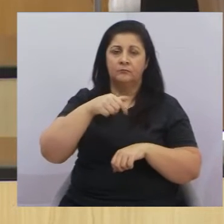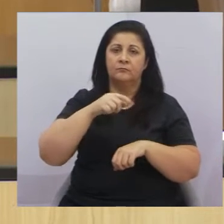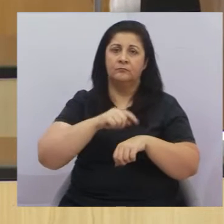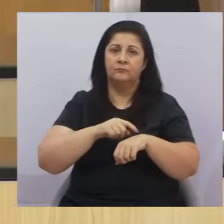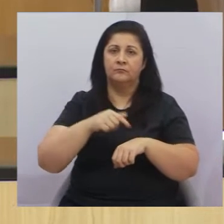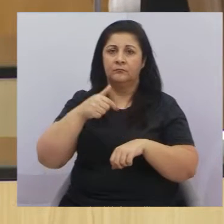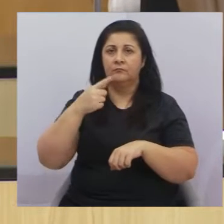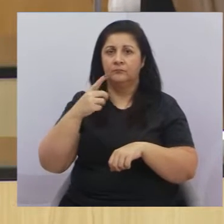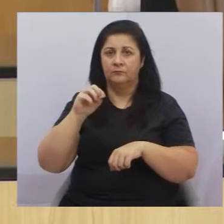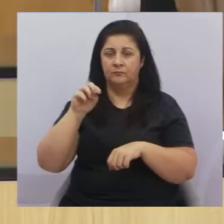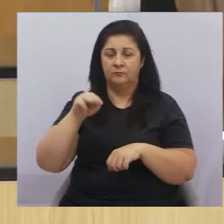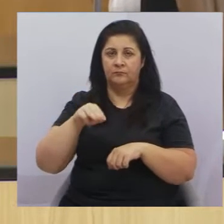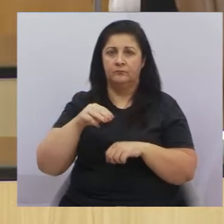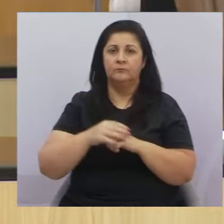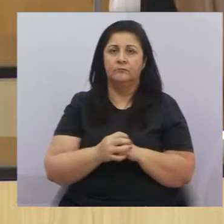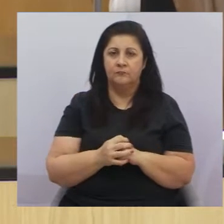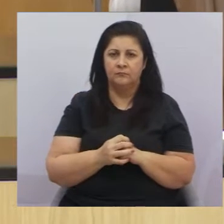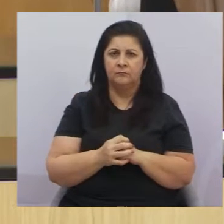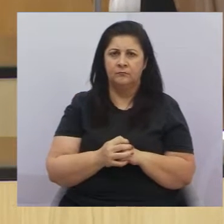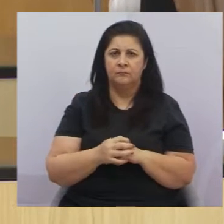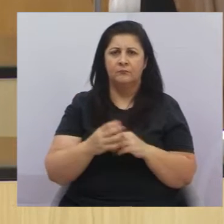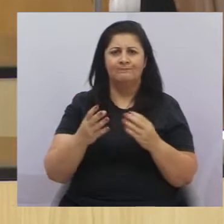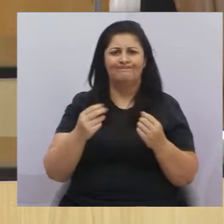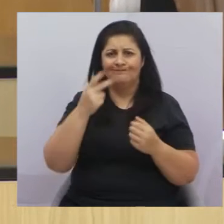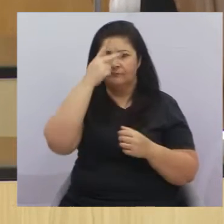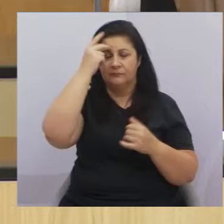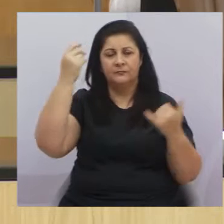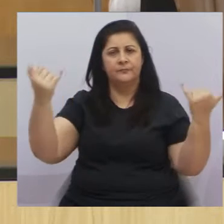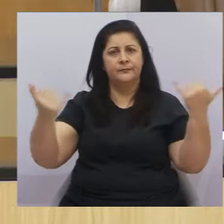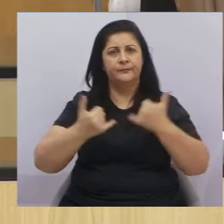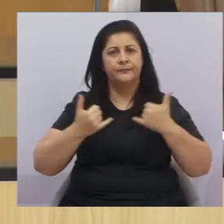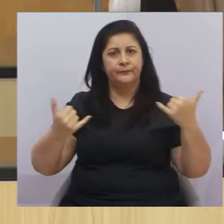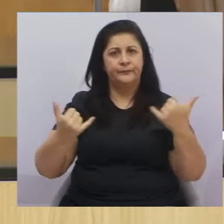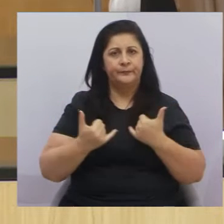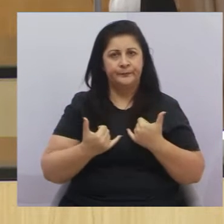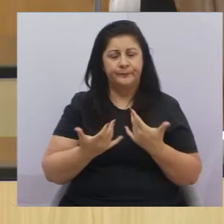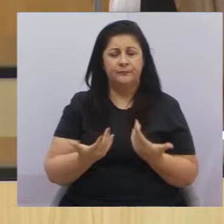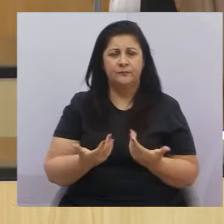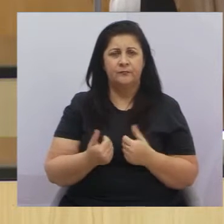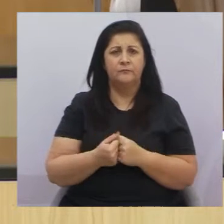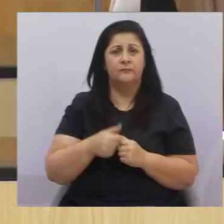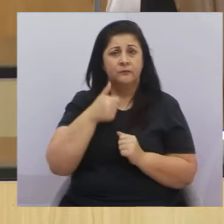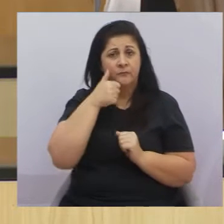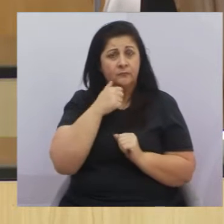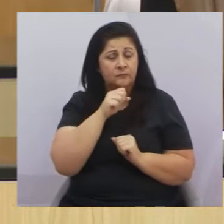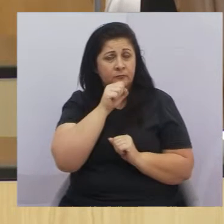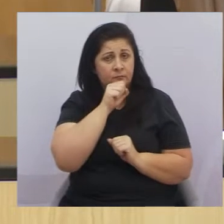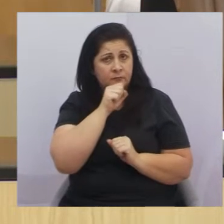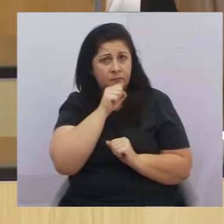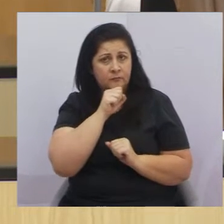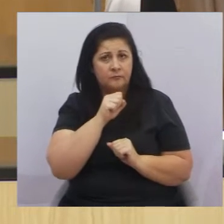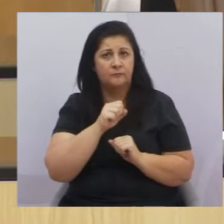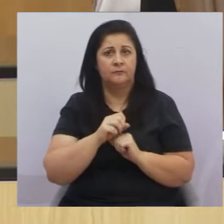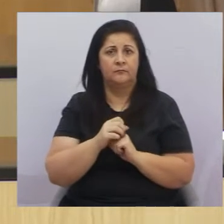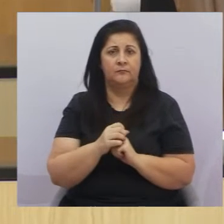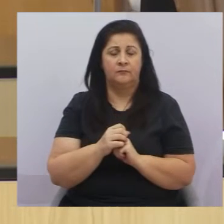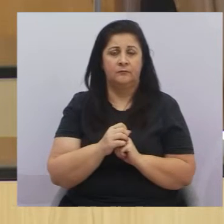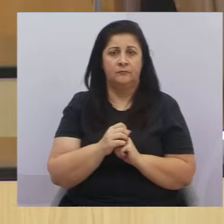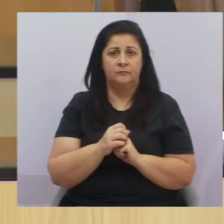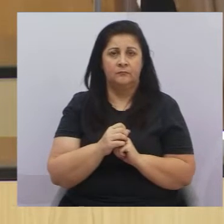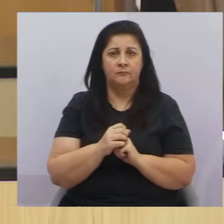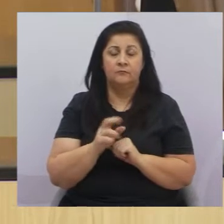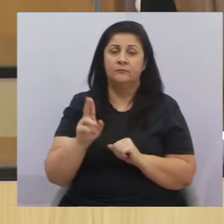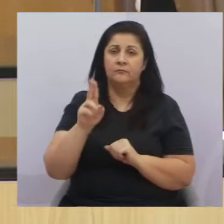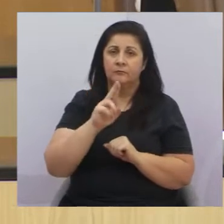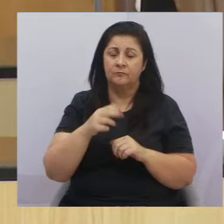Este vereador recebeu diversas reclamações de senhoras que utilizam o